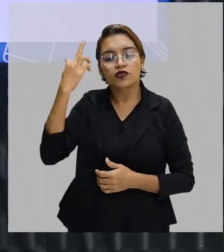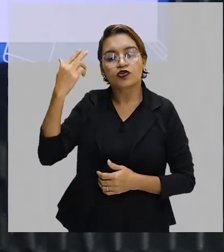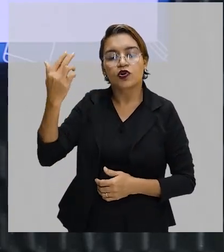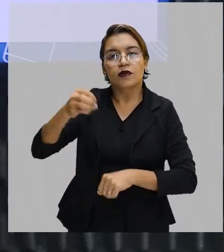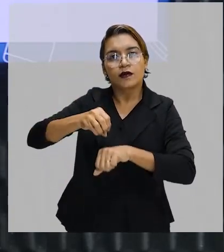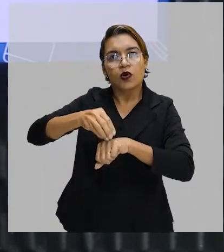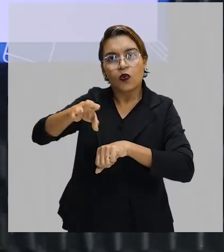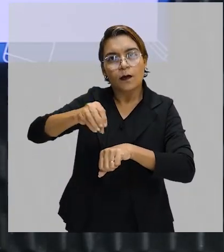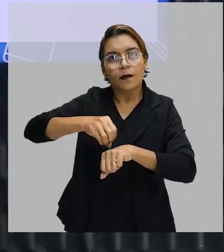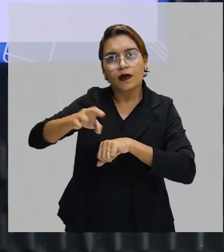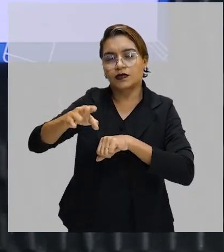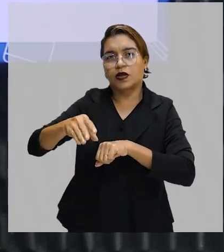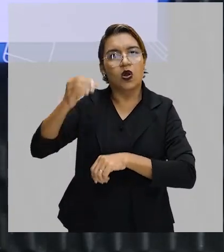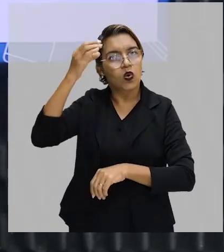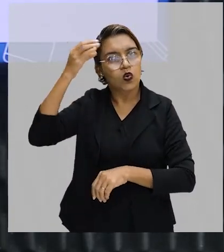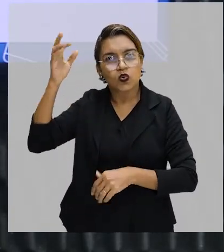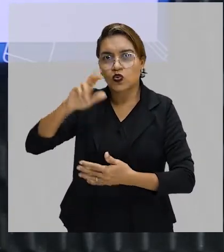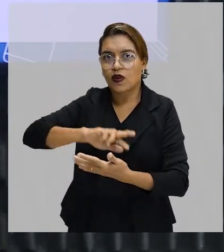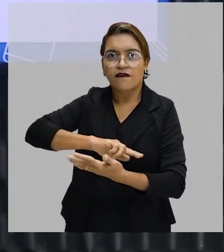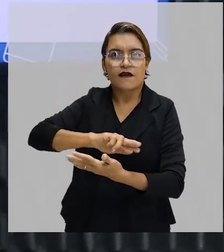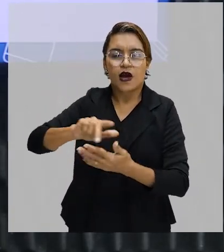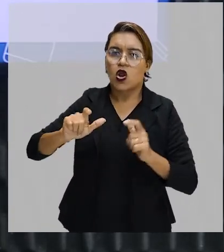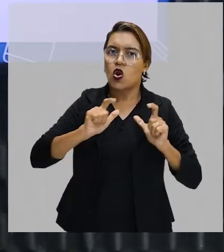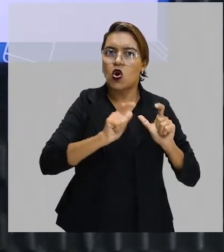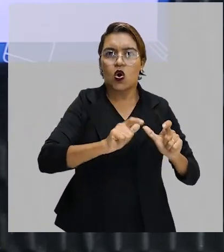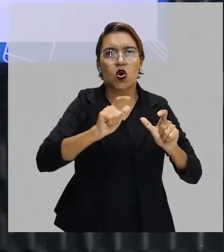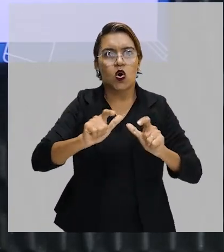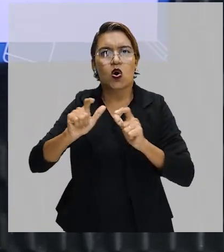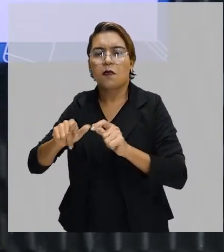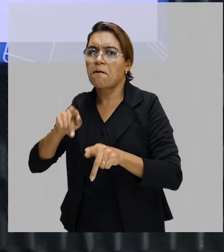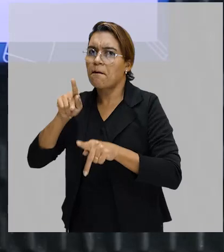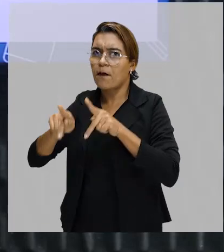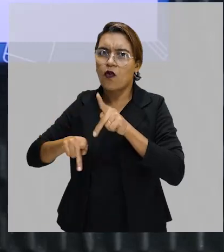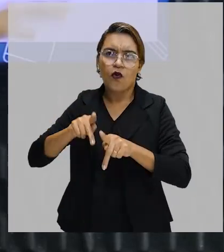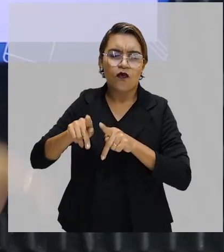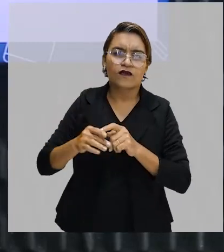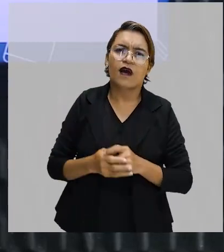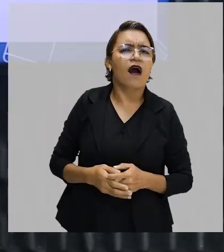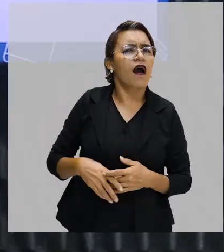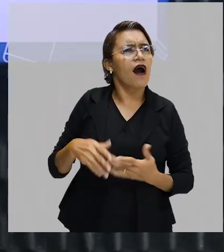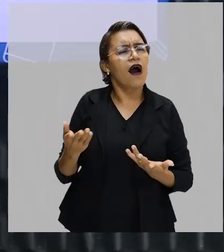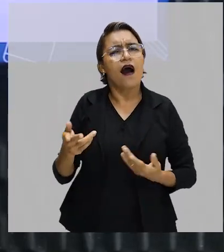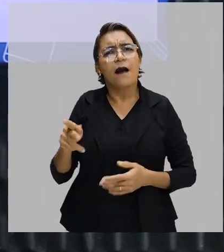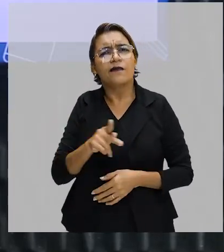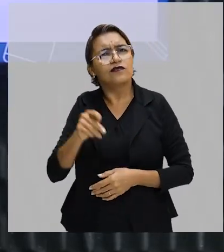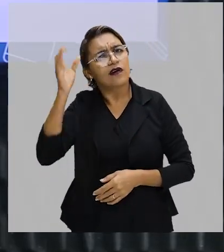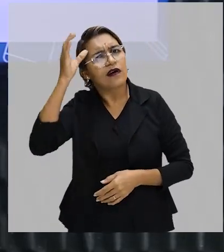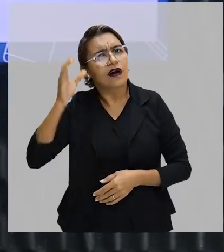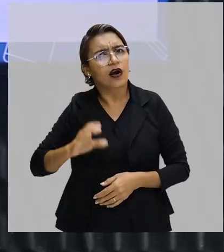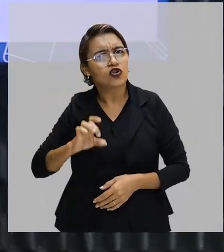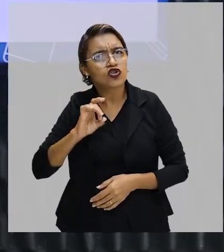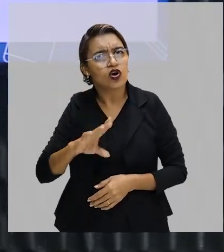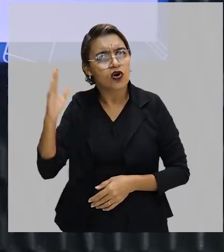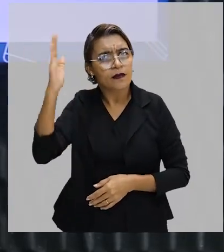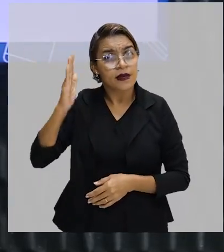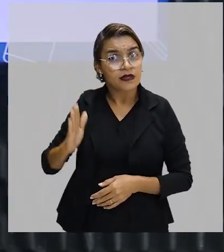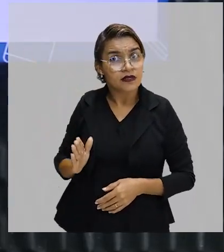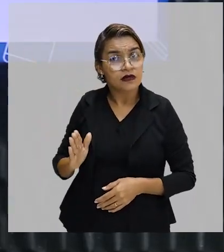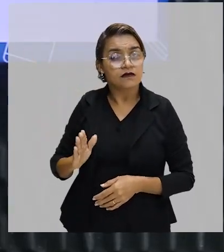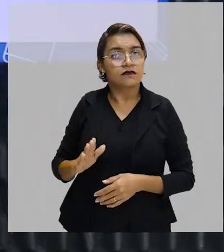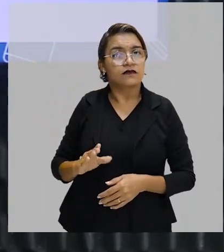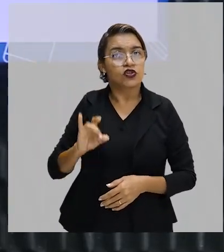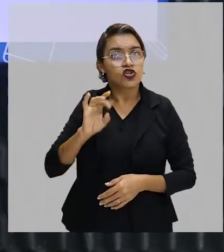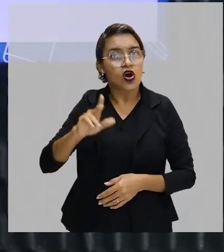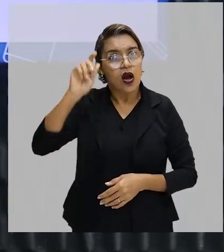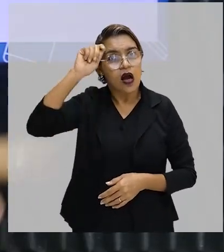compartilhadas em todas as culturas localidade todo povo todo lugar Ah Cacau é só no Brasil que conta não ah